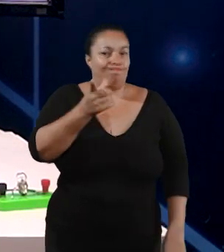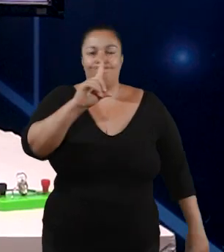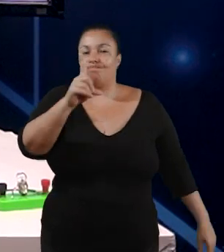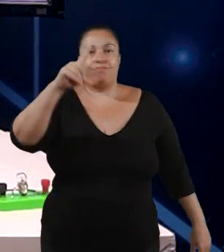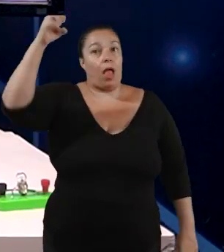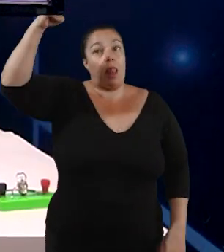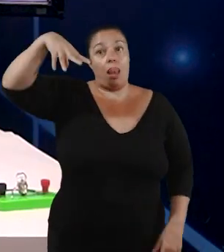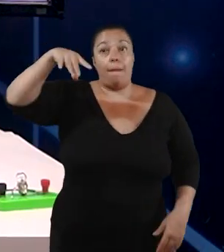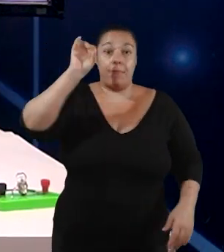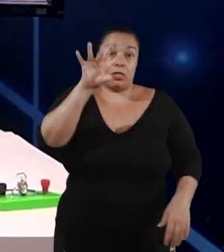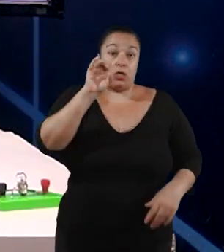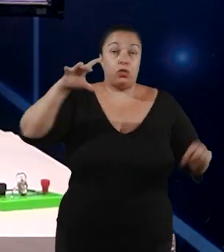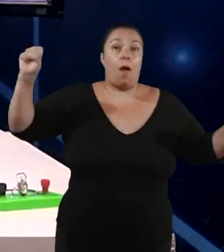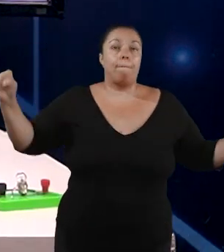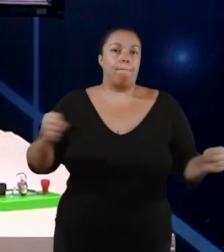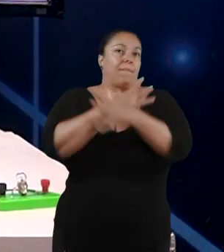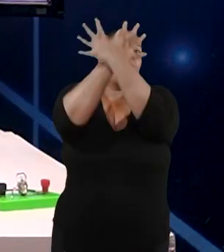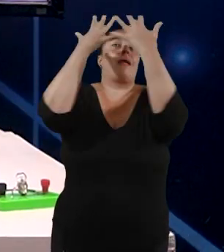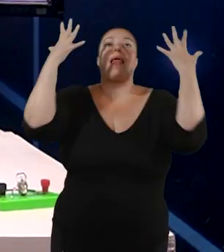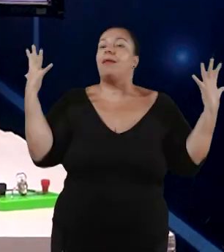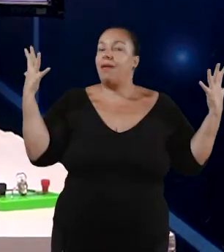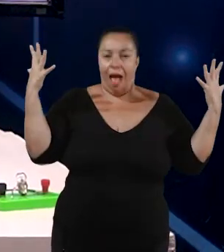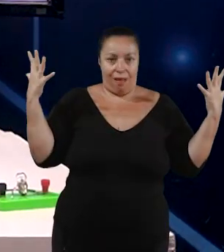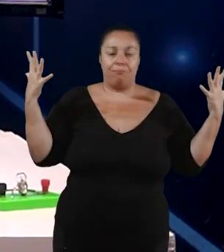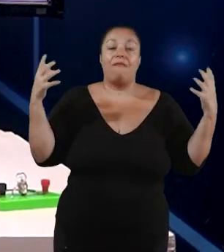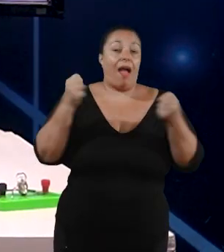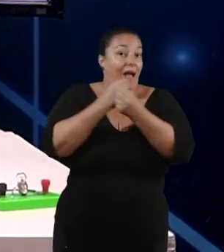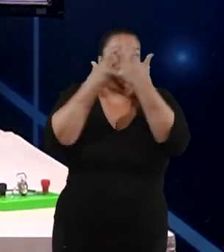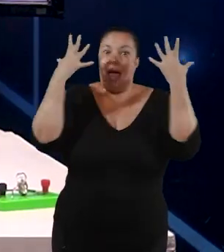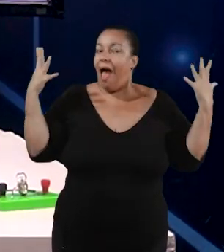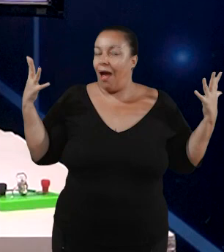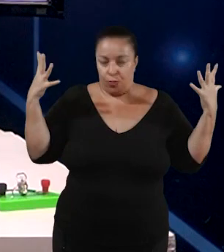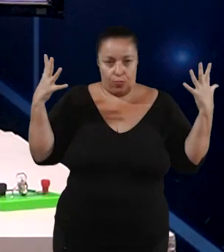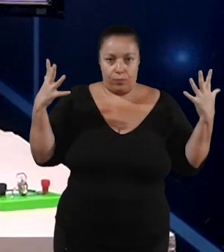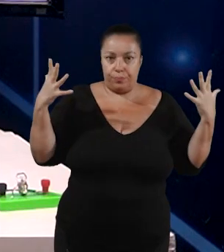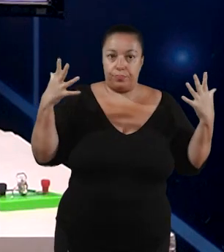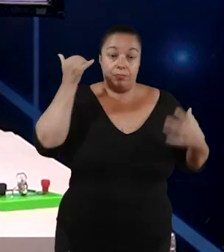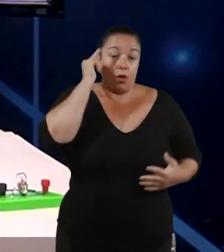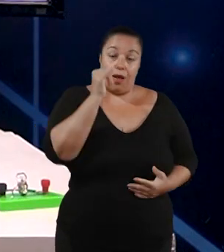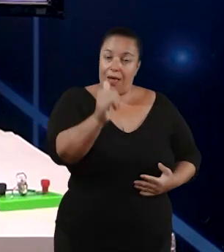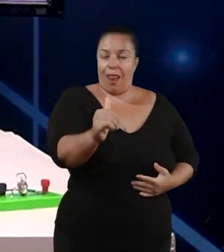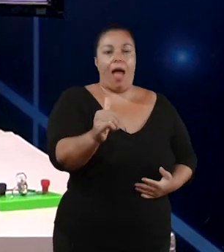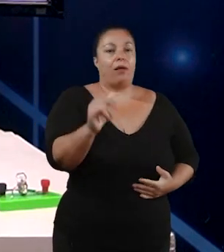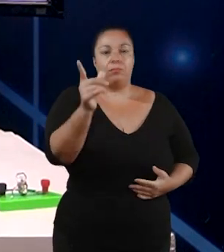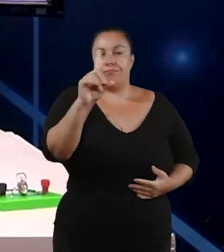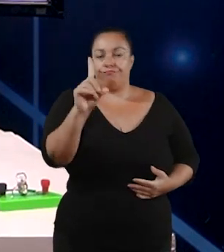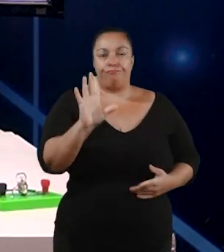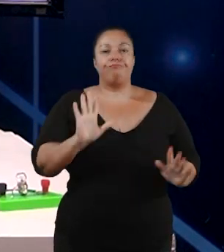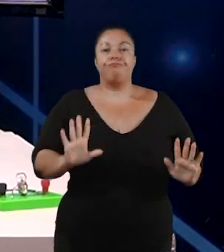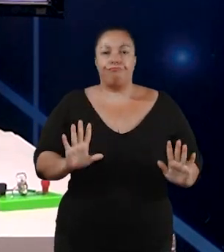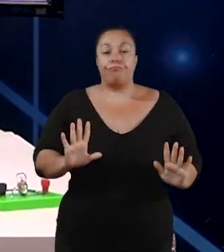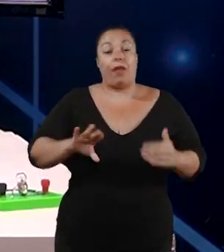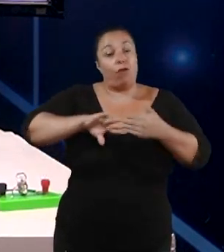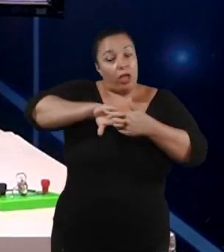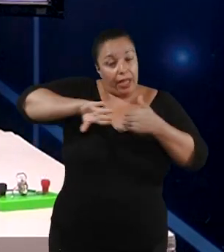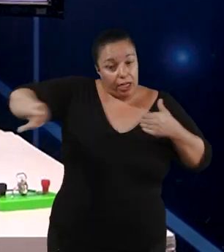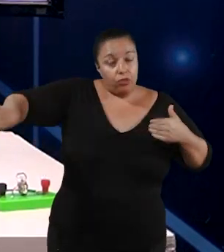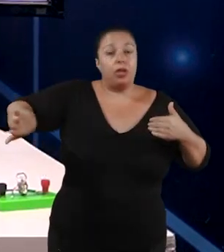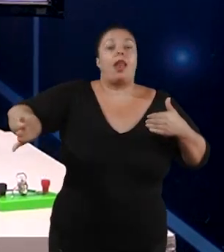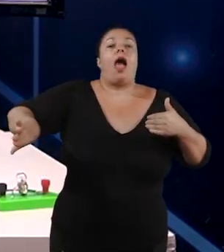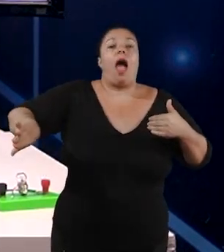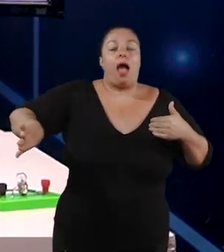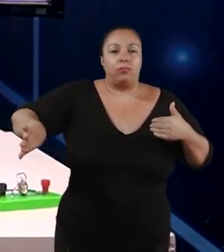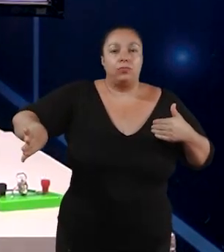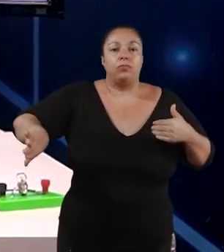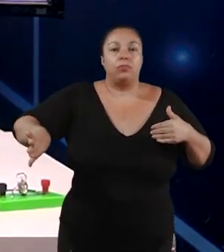para clarear. Quer dizer, nós precisamos da fonte luminosa e não da energia que ela transmitia. Por isso elas foram retiradas do mercado